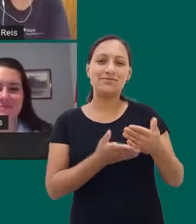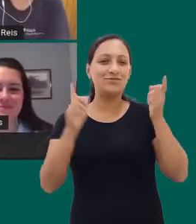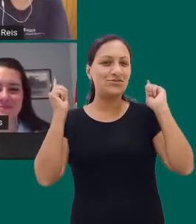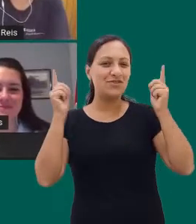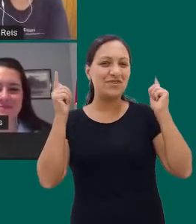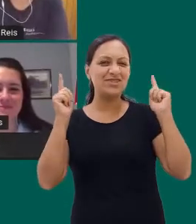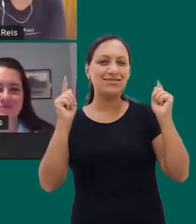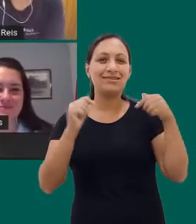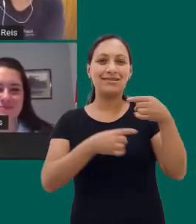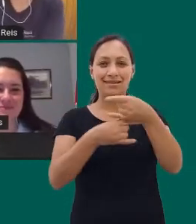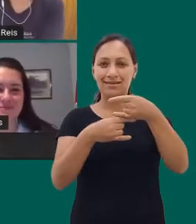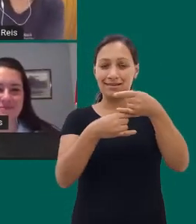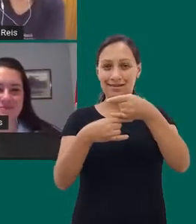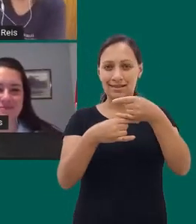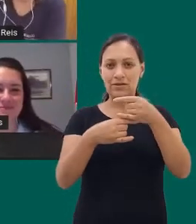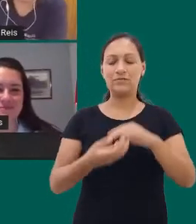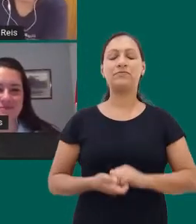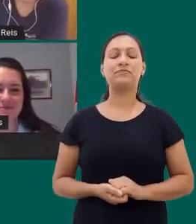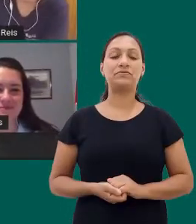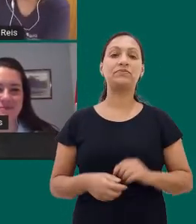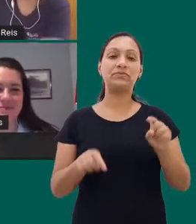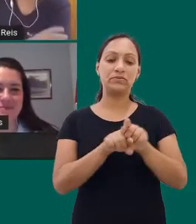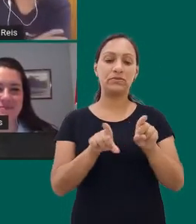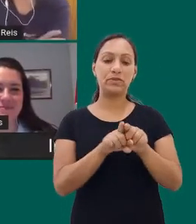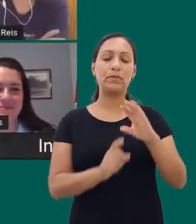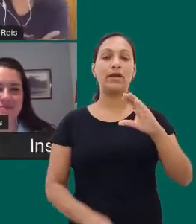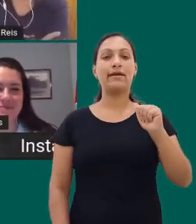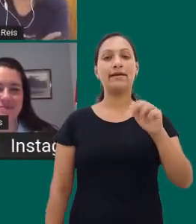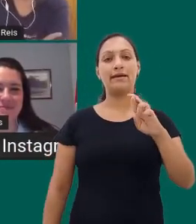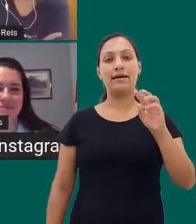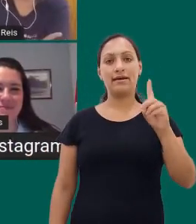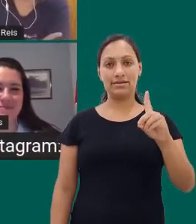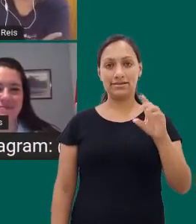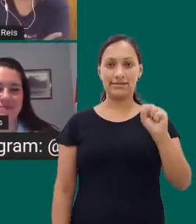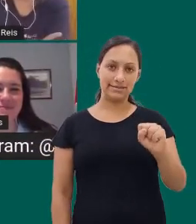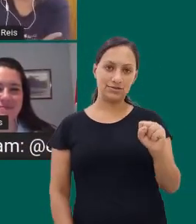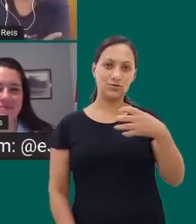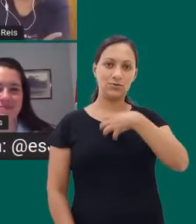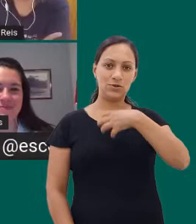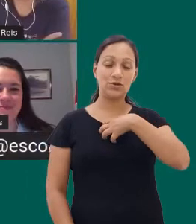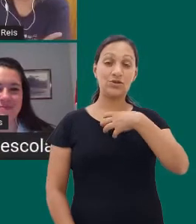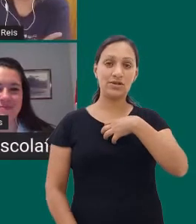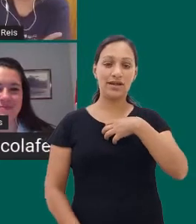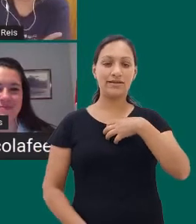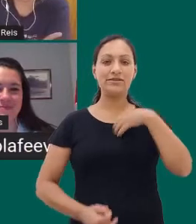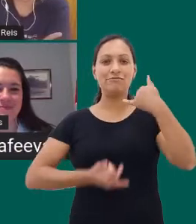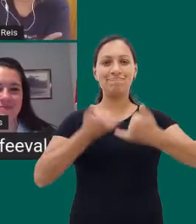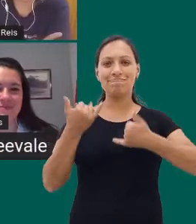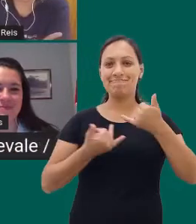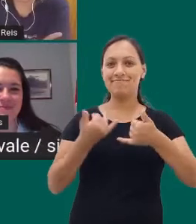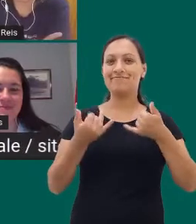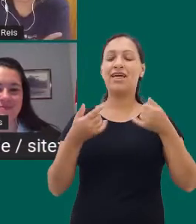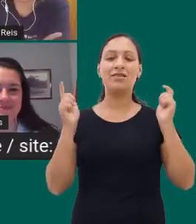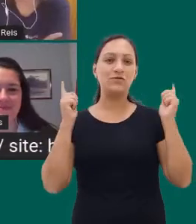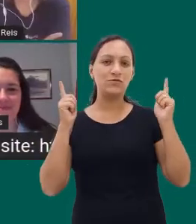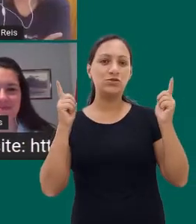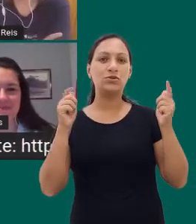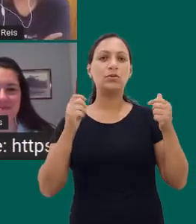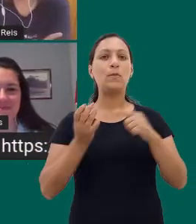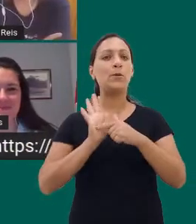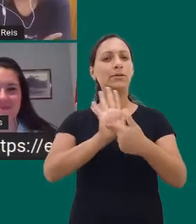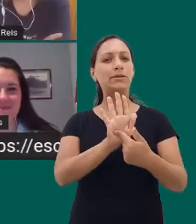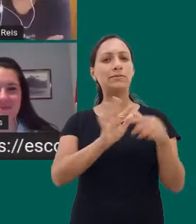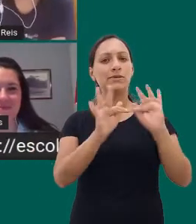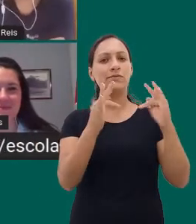e assim como os nossos cards, então, também foram de uma forma descontraída, também trazendo um pouco para as famílias entenderem,